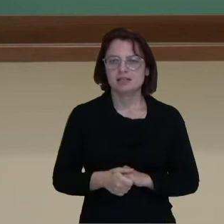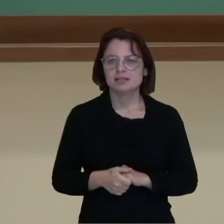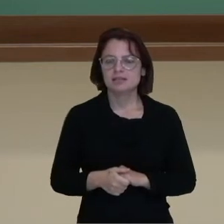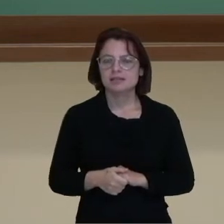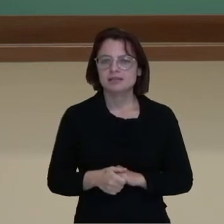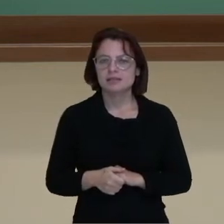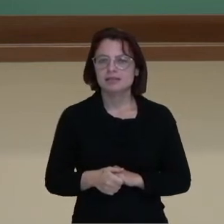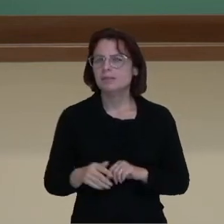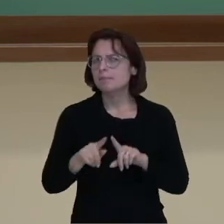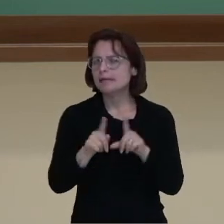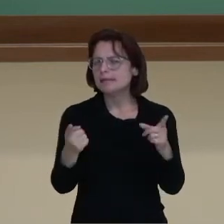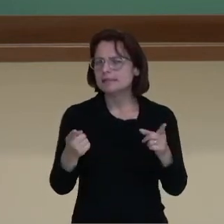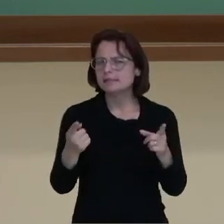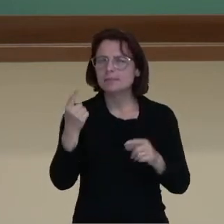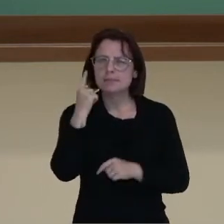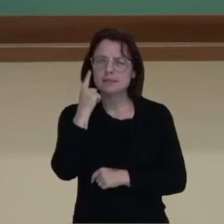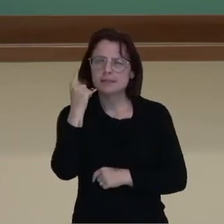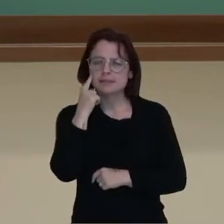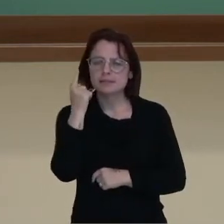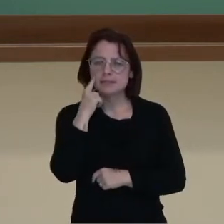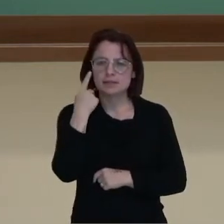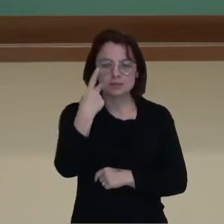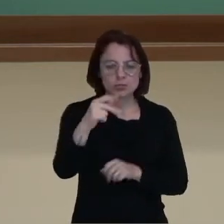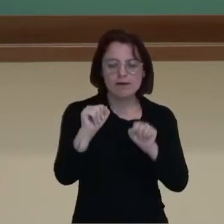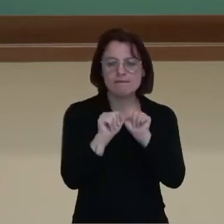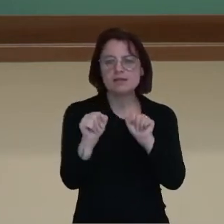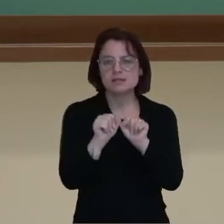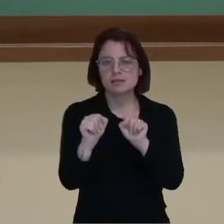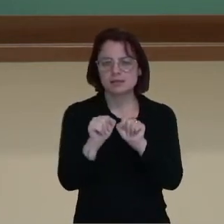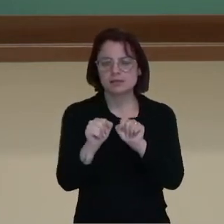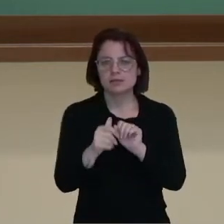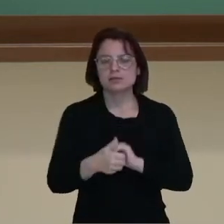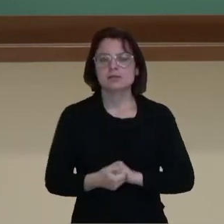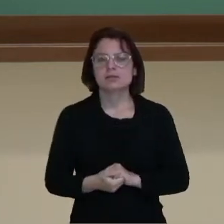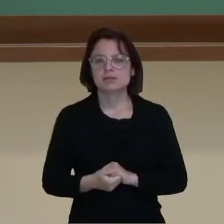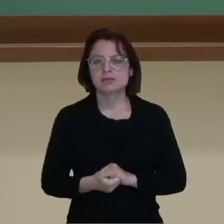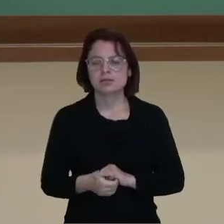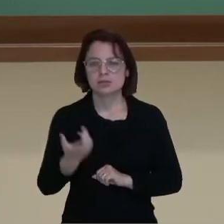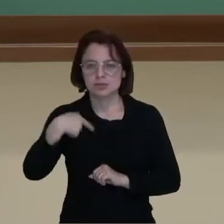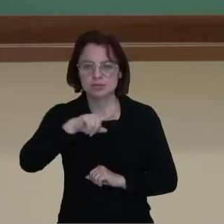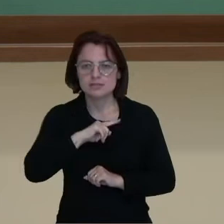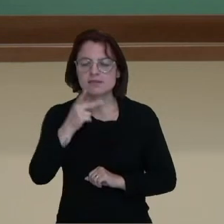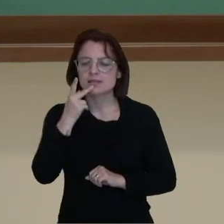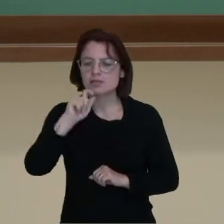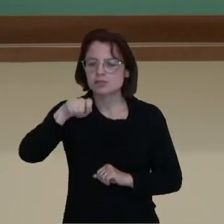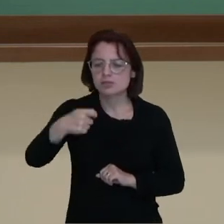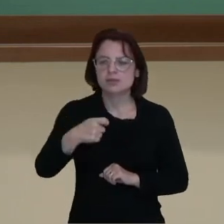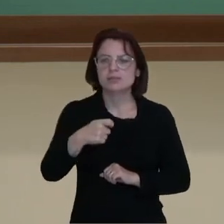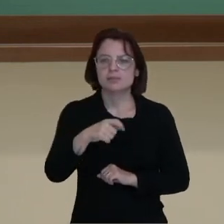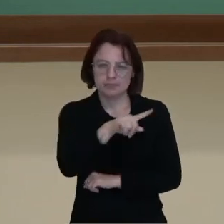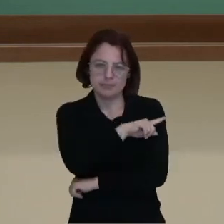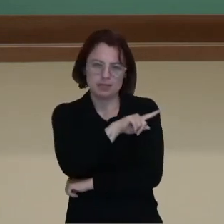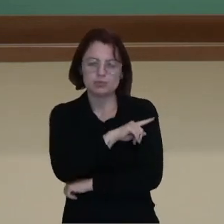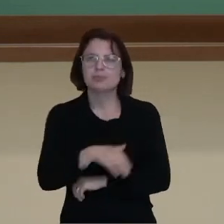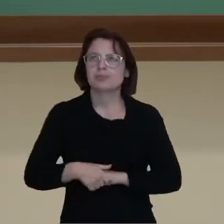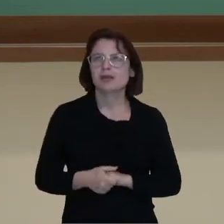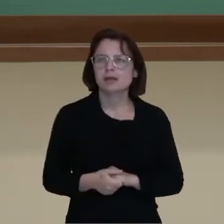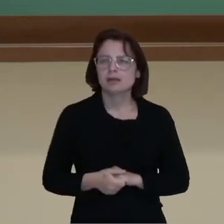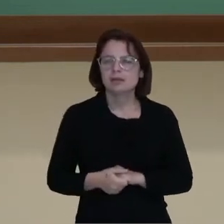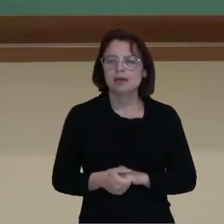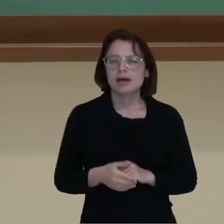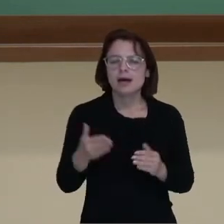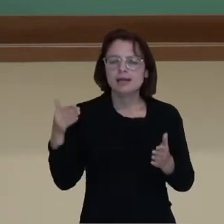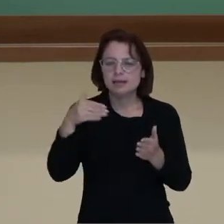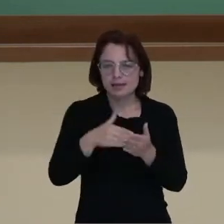antiético. Agora, pensando nas tuas ações, né? Se a gente falar do ensino médio, as tuas ações até